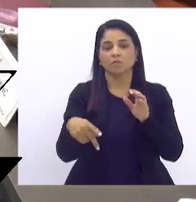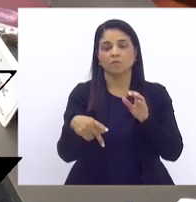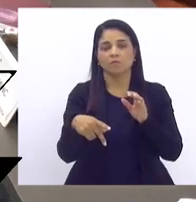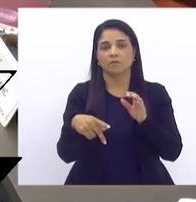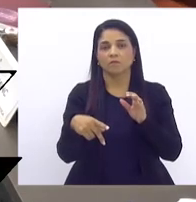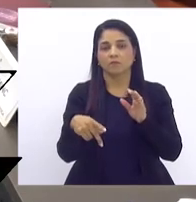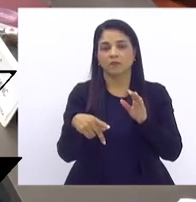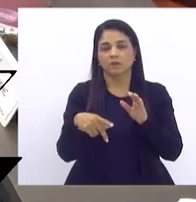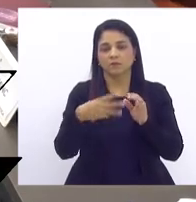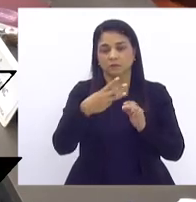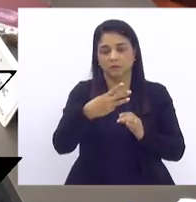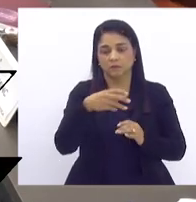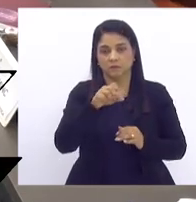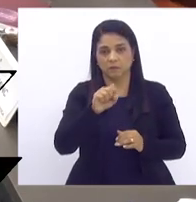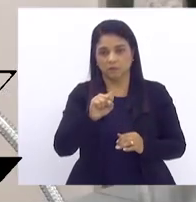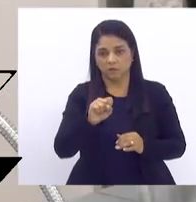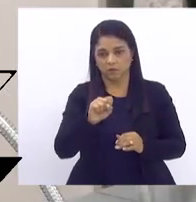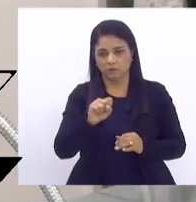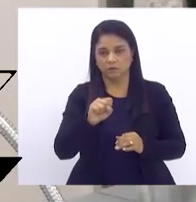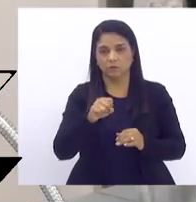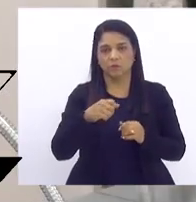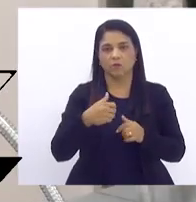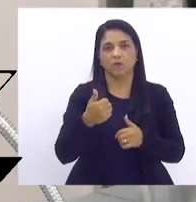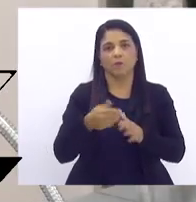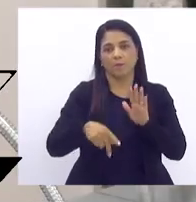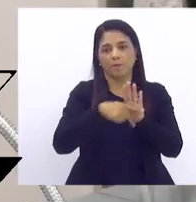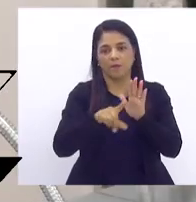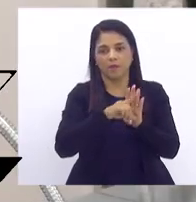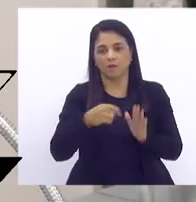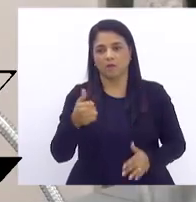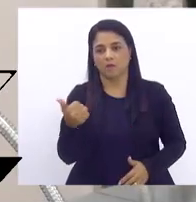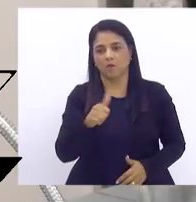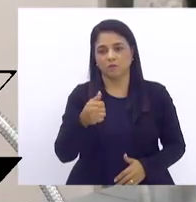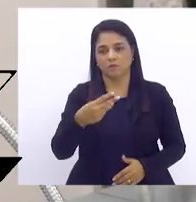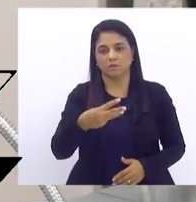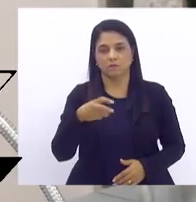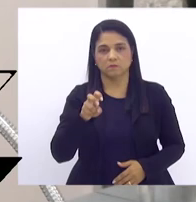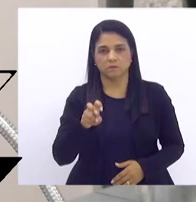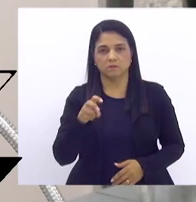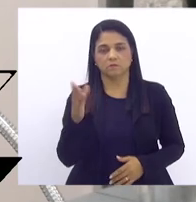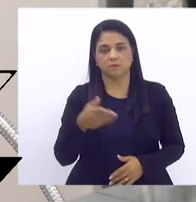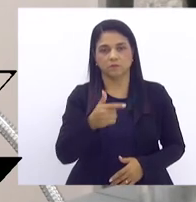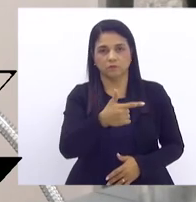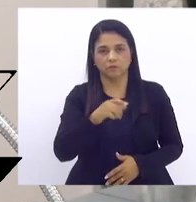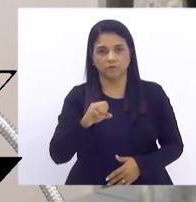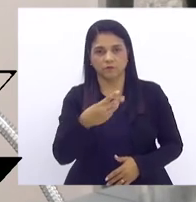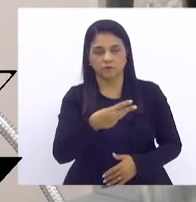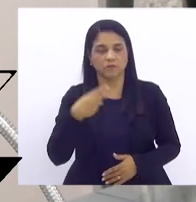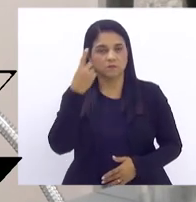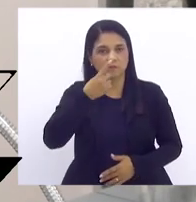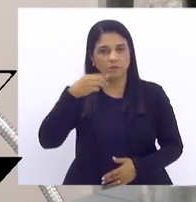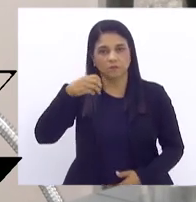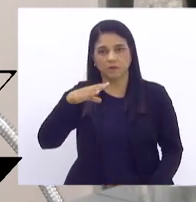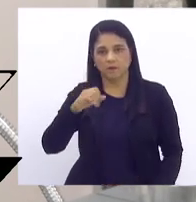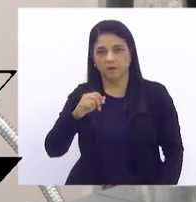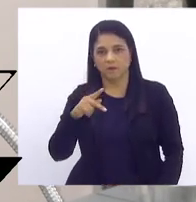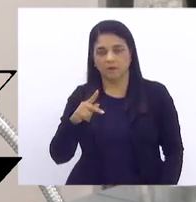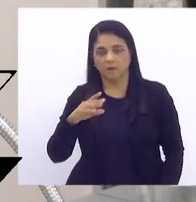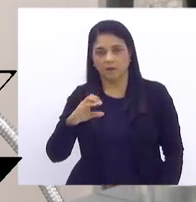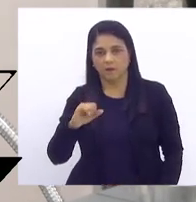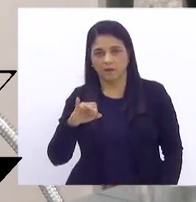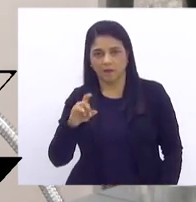Item 8 da pauta, é o PL 1135 de 2023, de autoria do deputado Cláudio Caiado, que dispõe sobre a destinação de